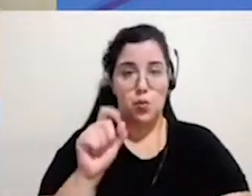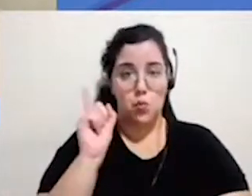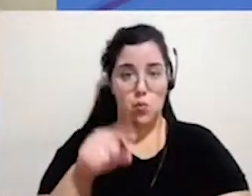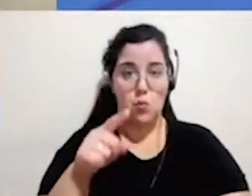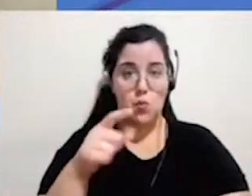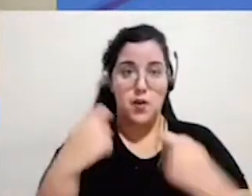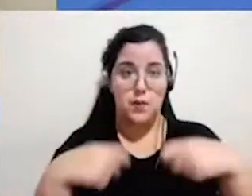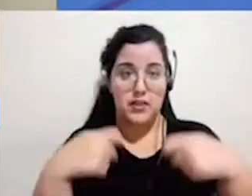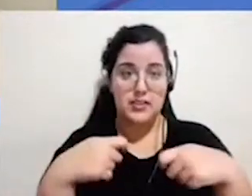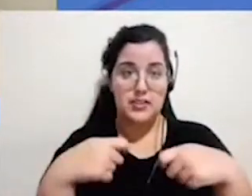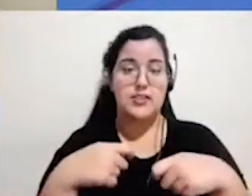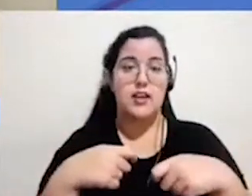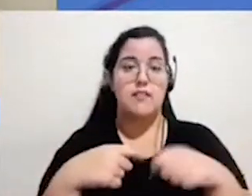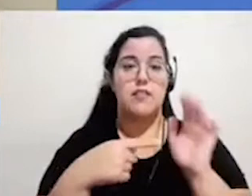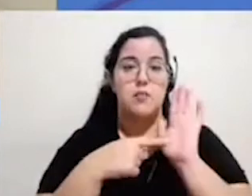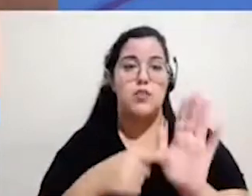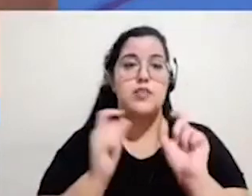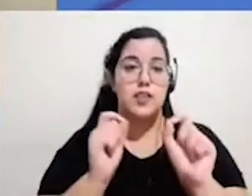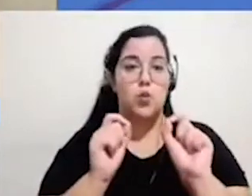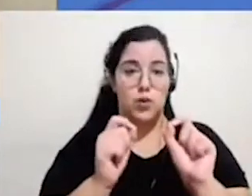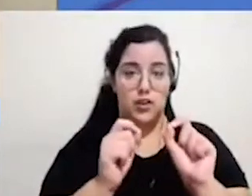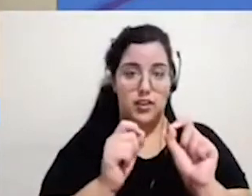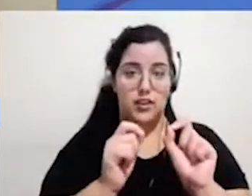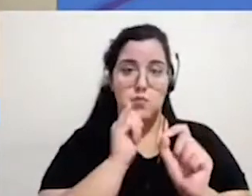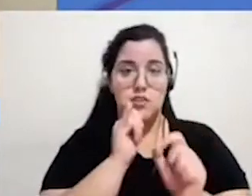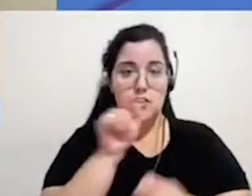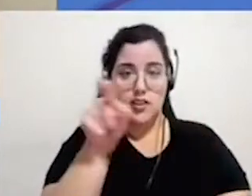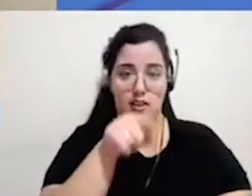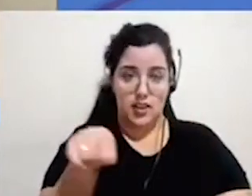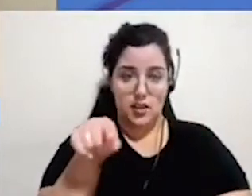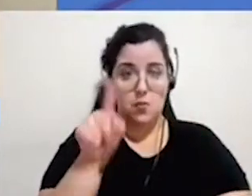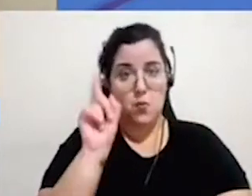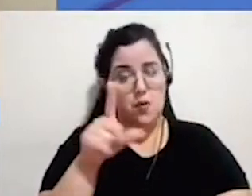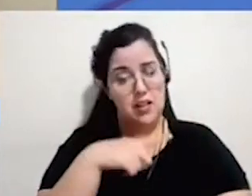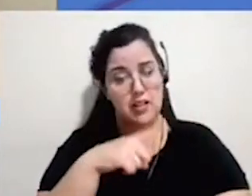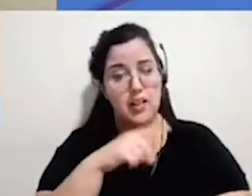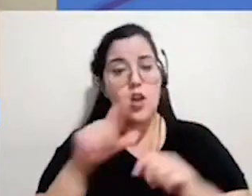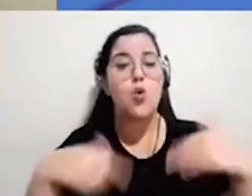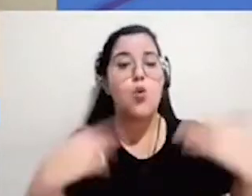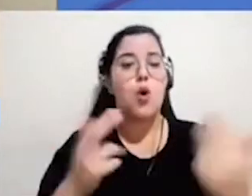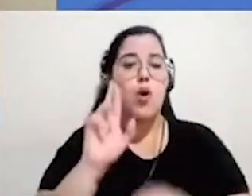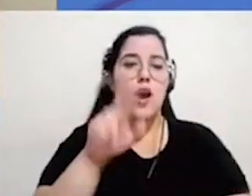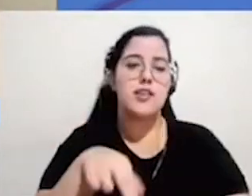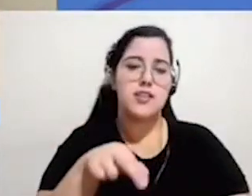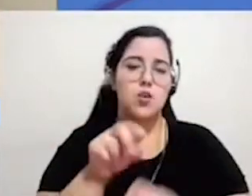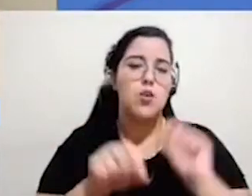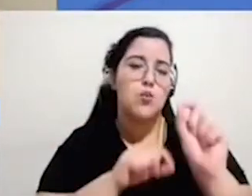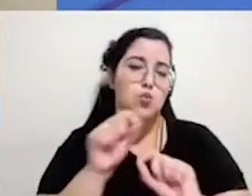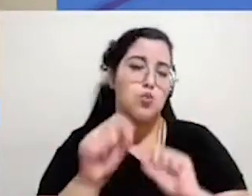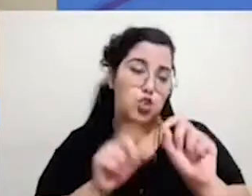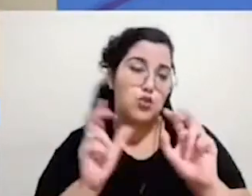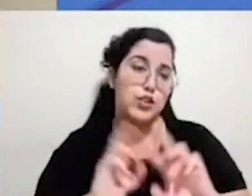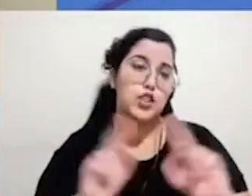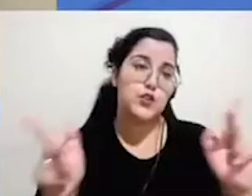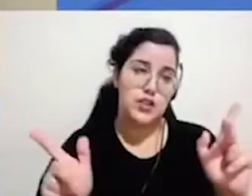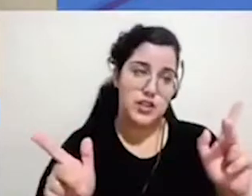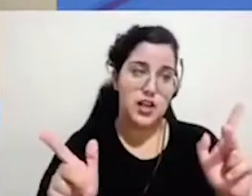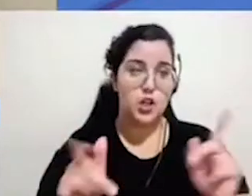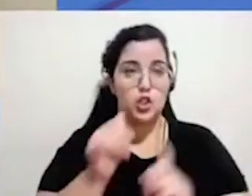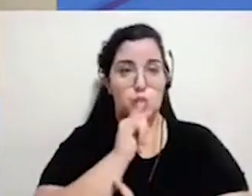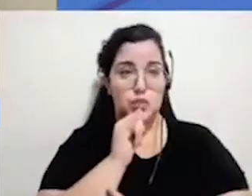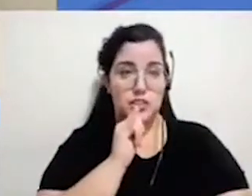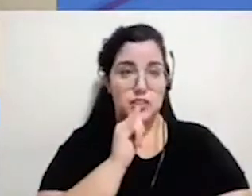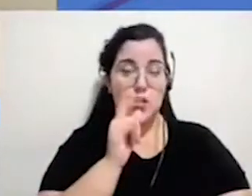todo mundo, mesmo que seja por razões diferentes, entendeu? É. Existe